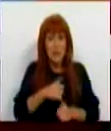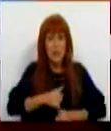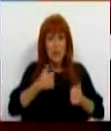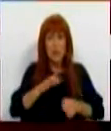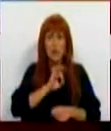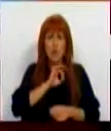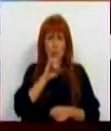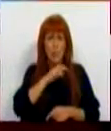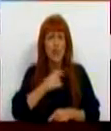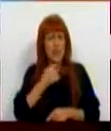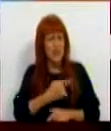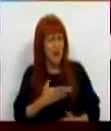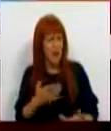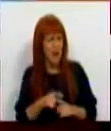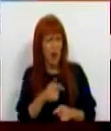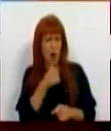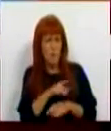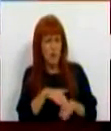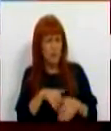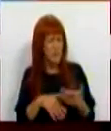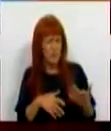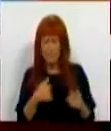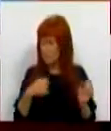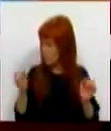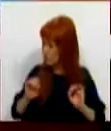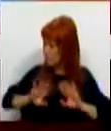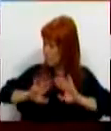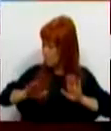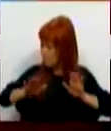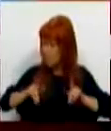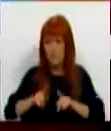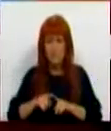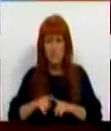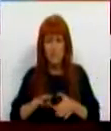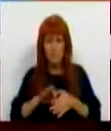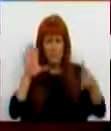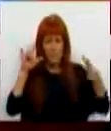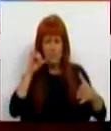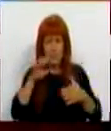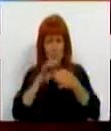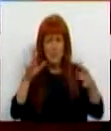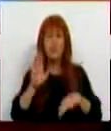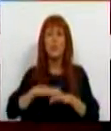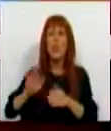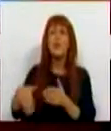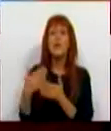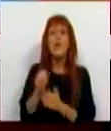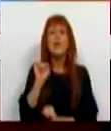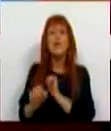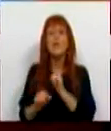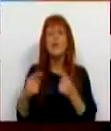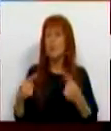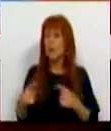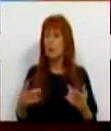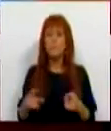senhores possam justificar as opções que fizeram. Não tem qualquer sentido. Relativamente às propostas concretas que